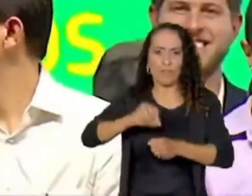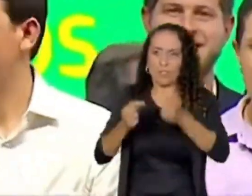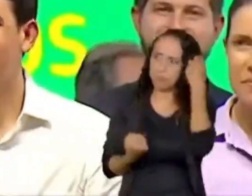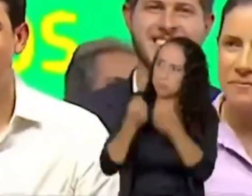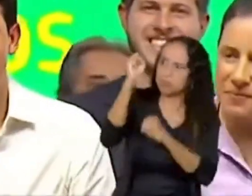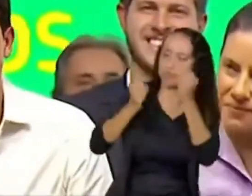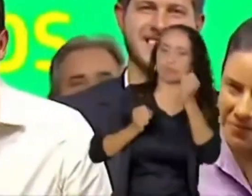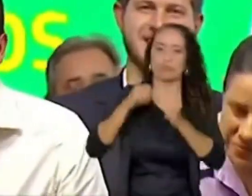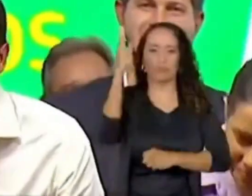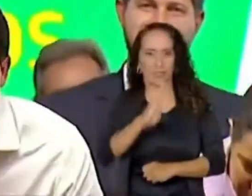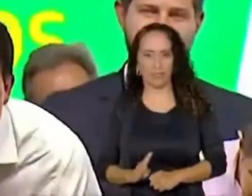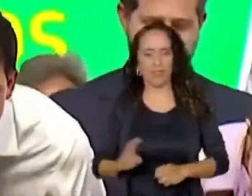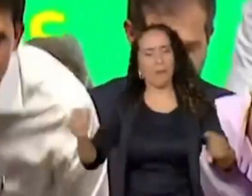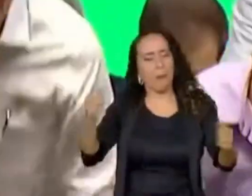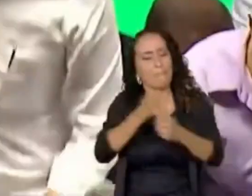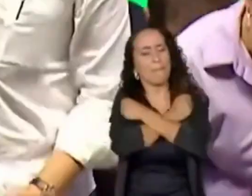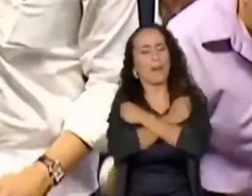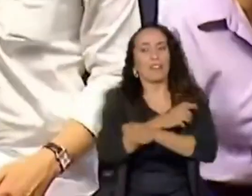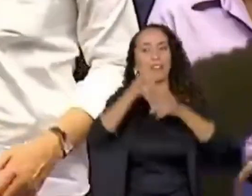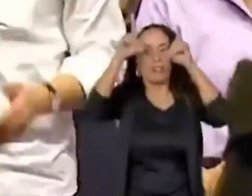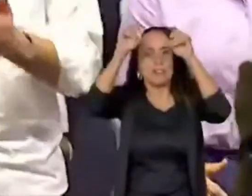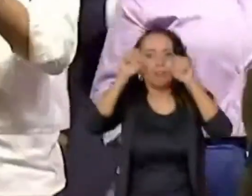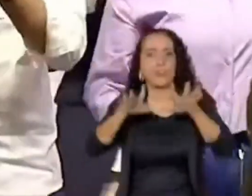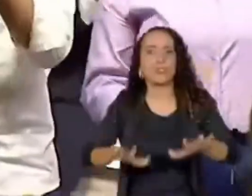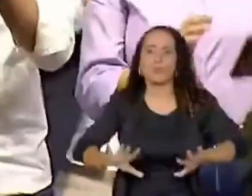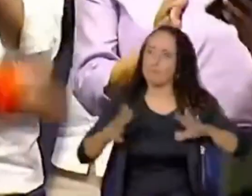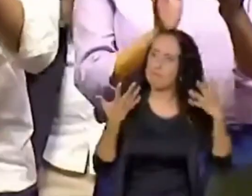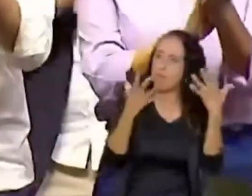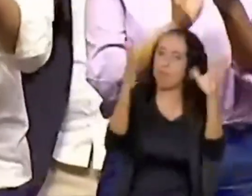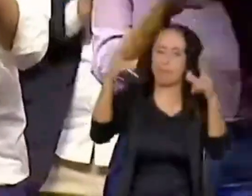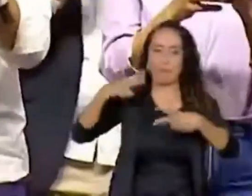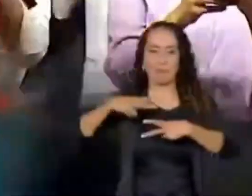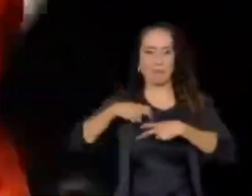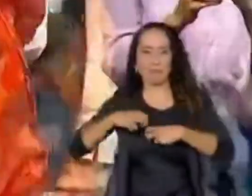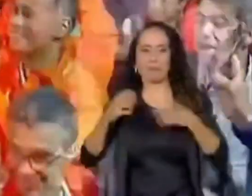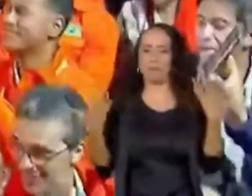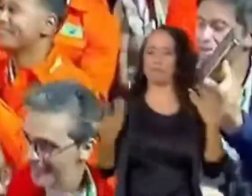abraço, gente, que Deus abençoe vocês. Parabéns,